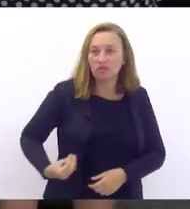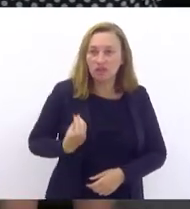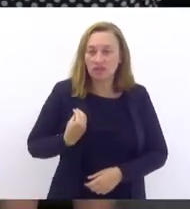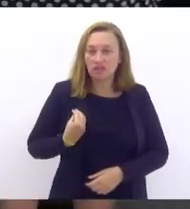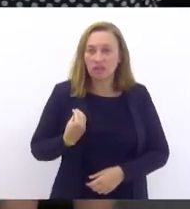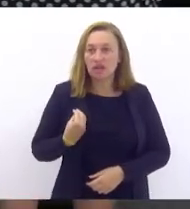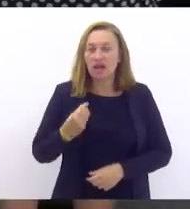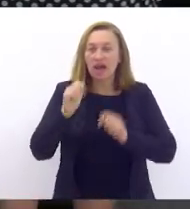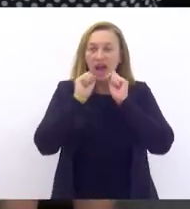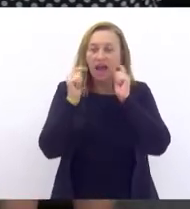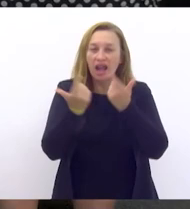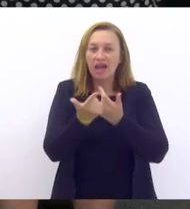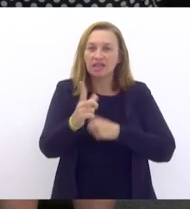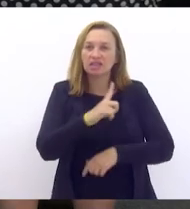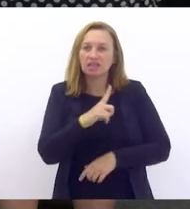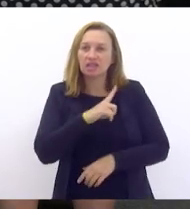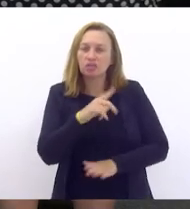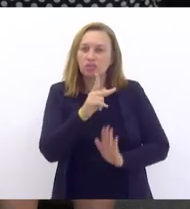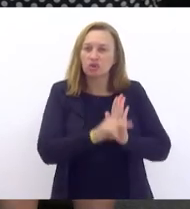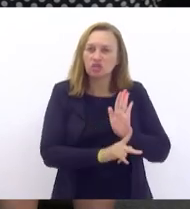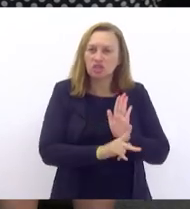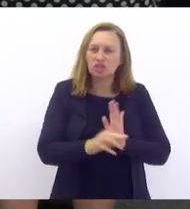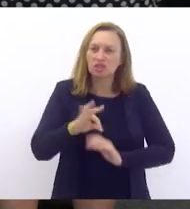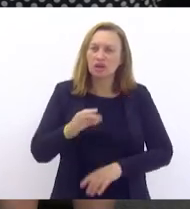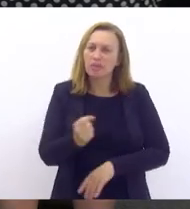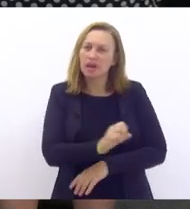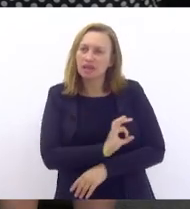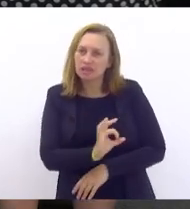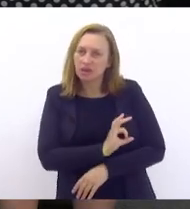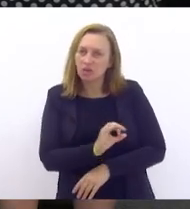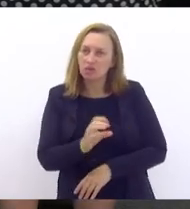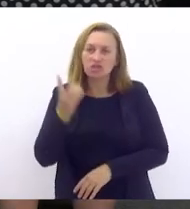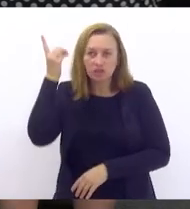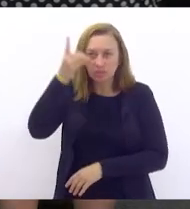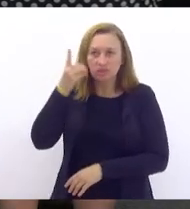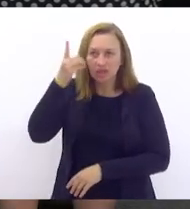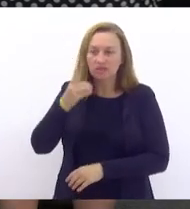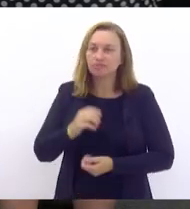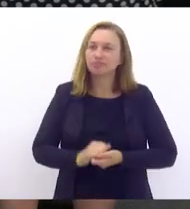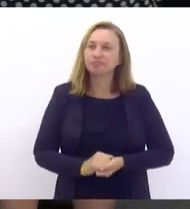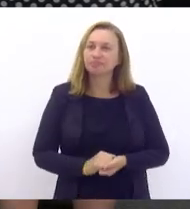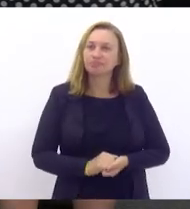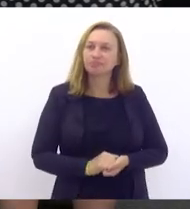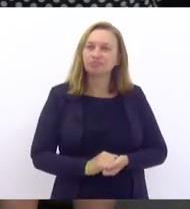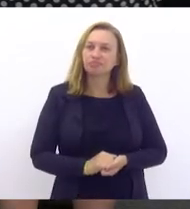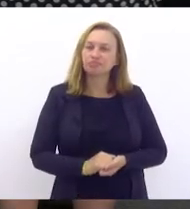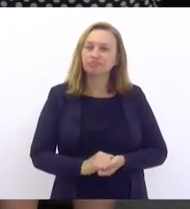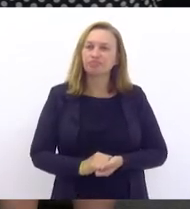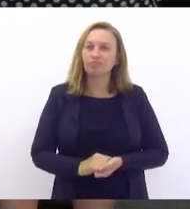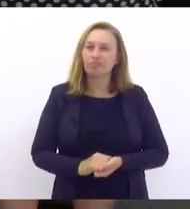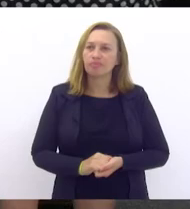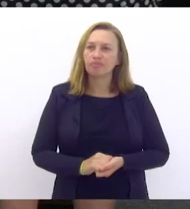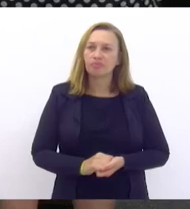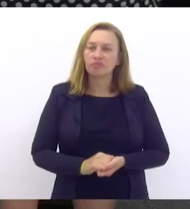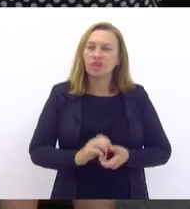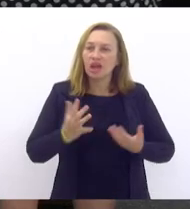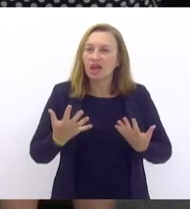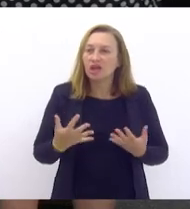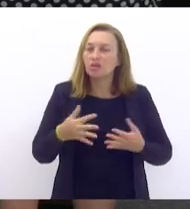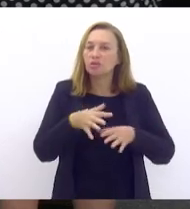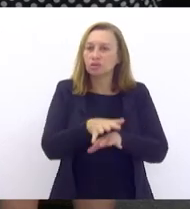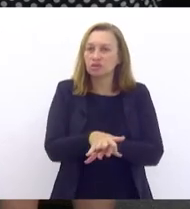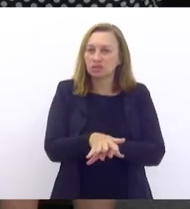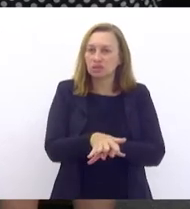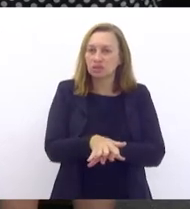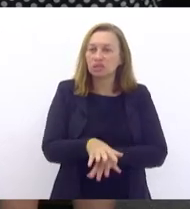A Alerge tem um projeto da deputada Marta Rocha, em tramitação, que determina a inclusão